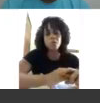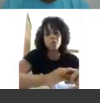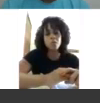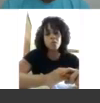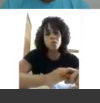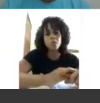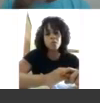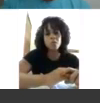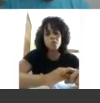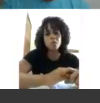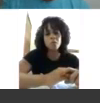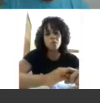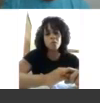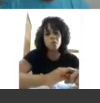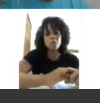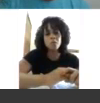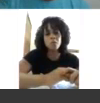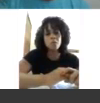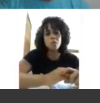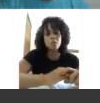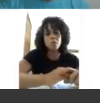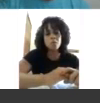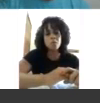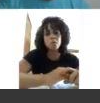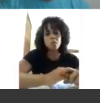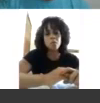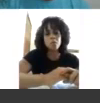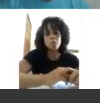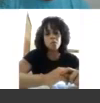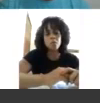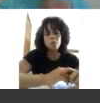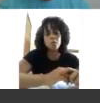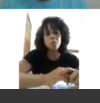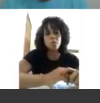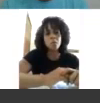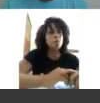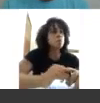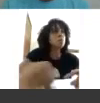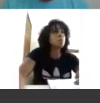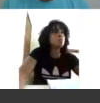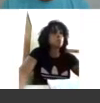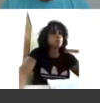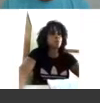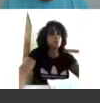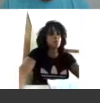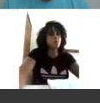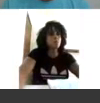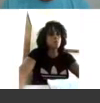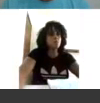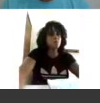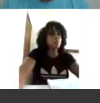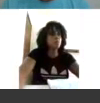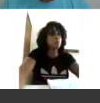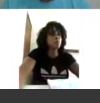tomar consciência do que está acontecendo no município, do que está acontecendo no nosso país em relação à nossa área, né, e também em